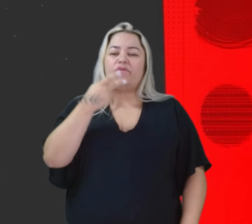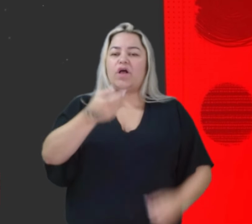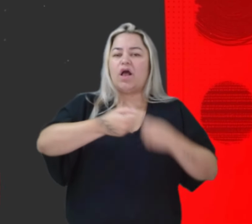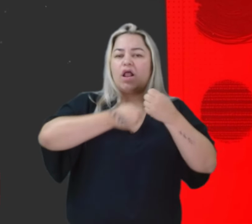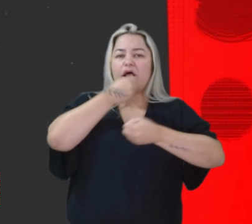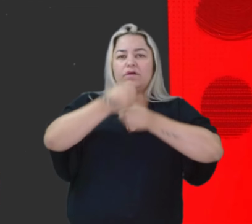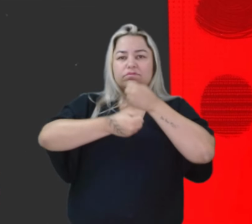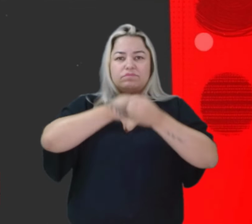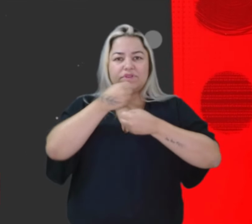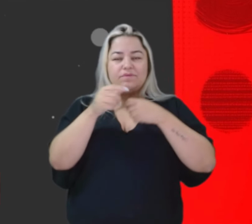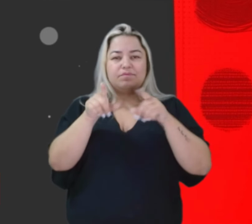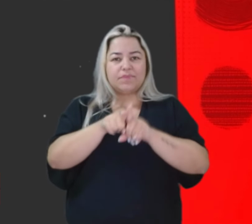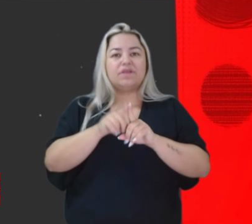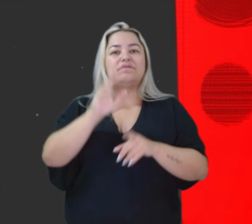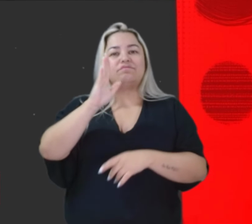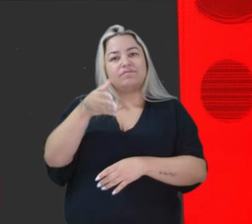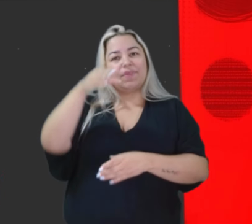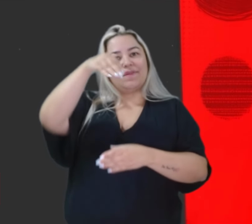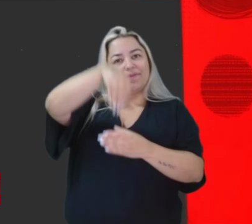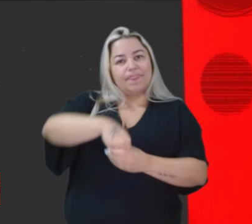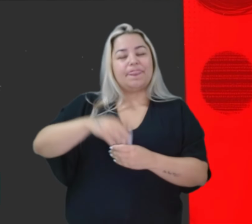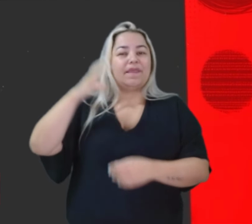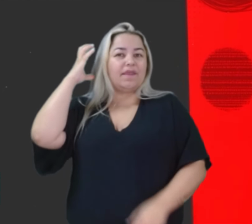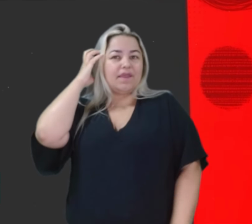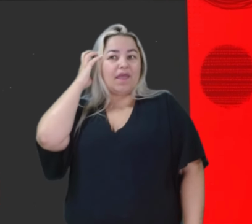e entrevistas estão lá em